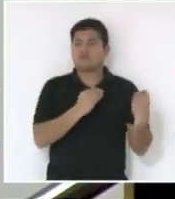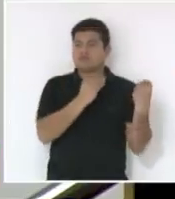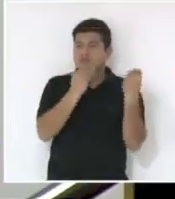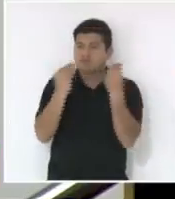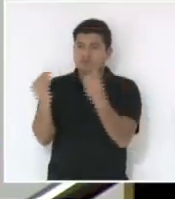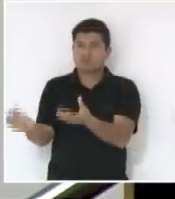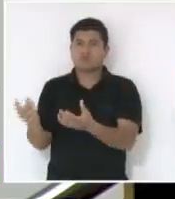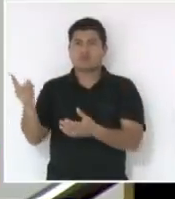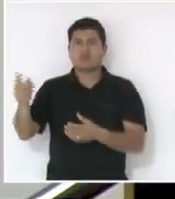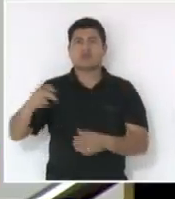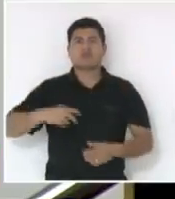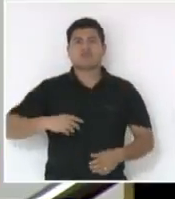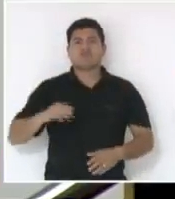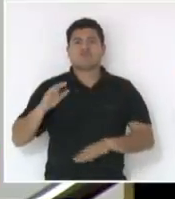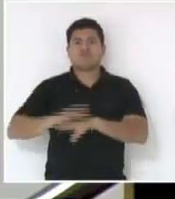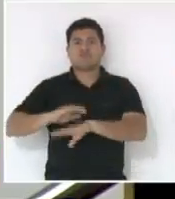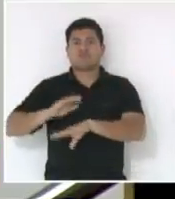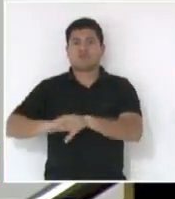invadida.